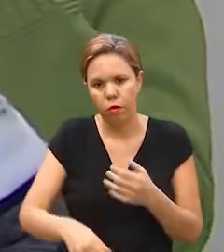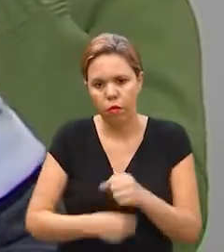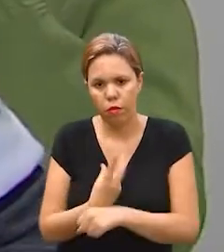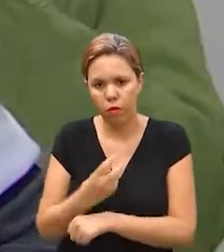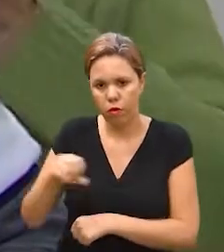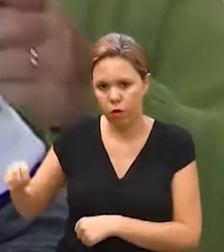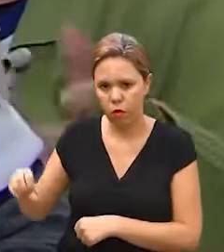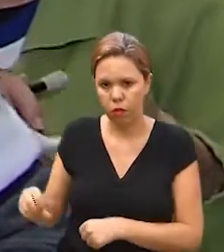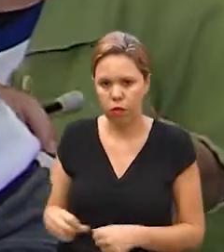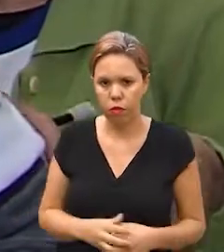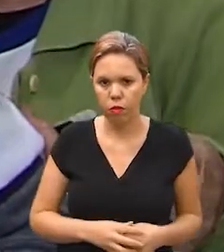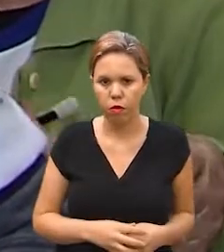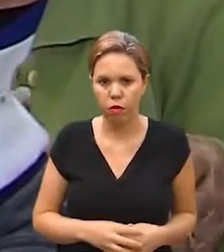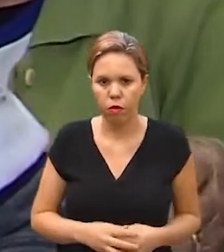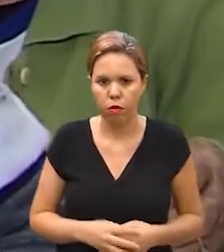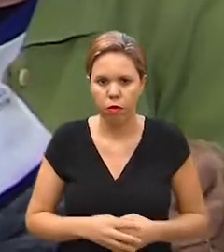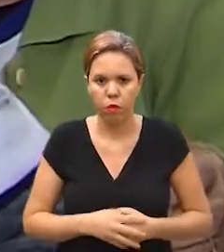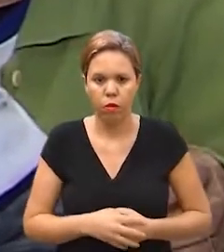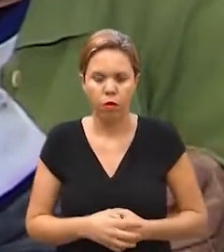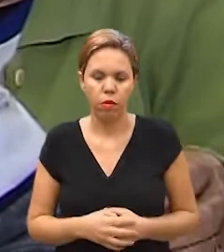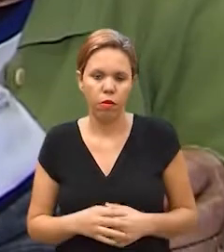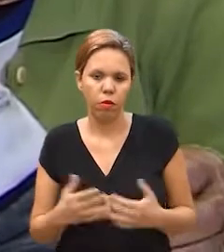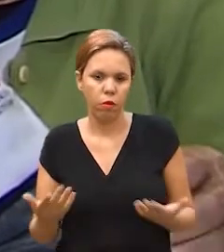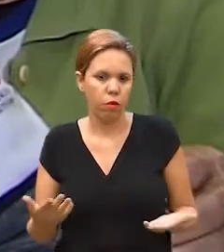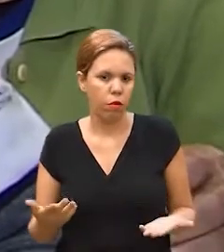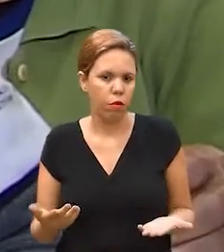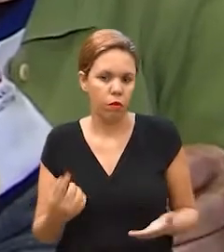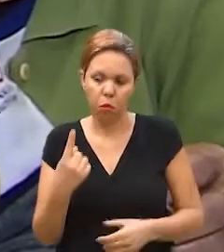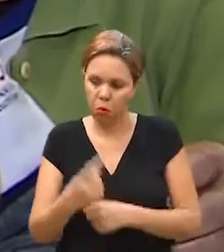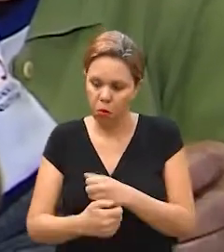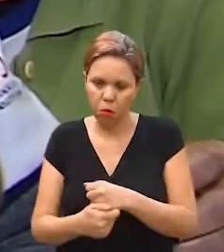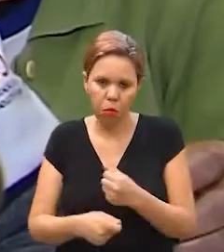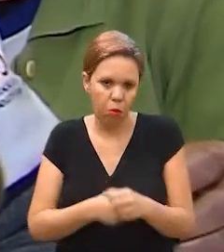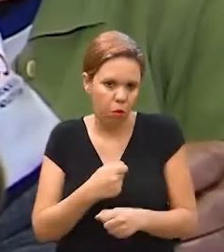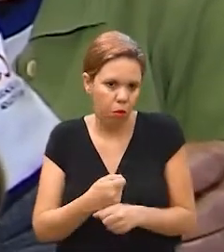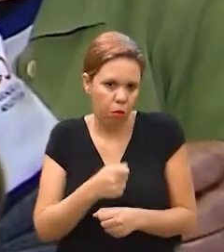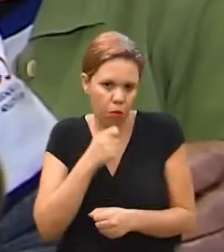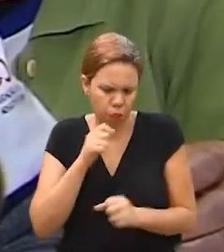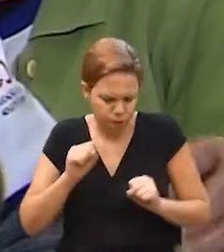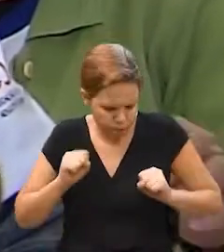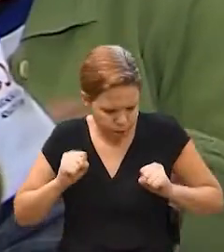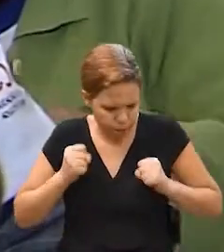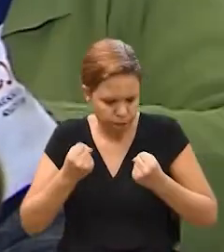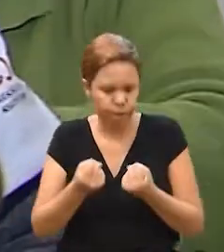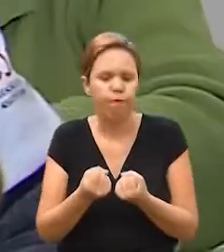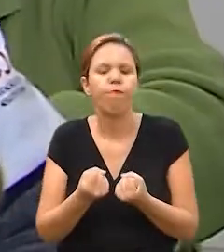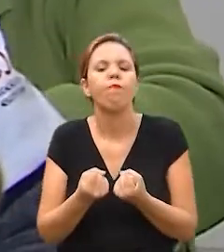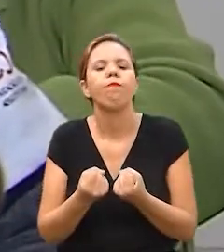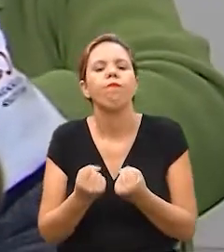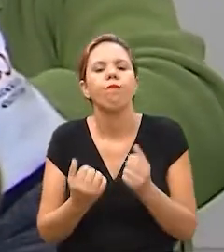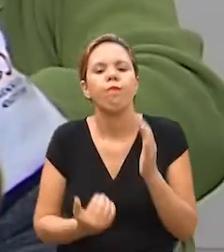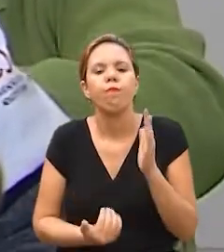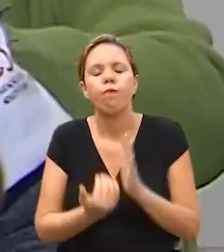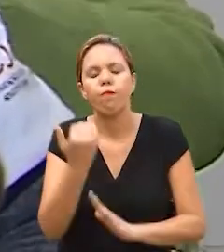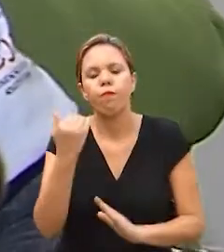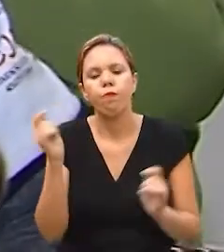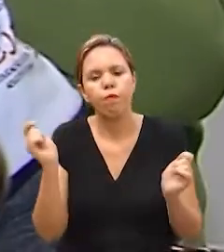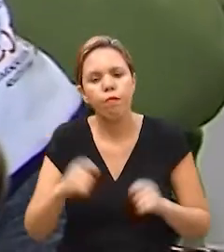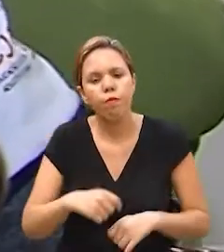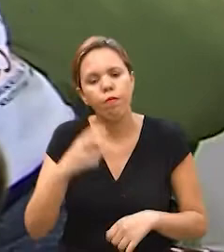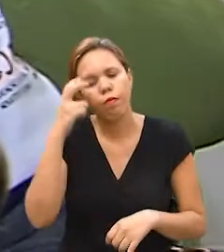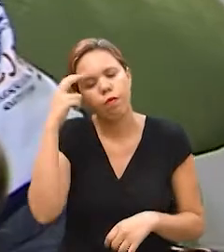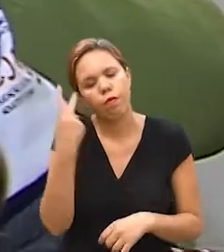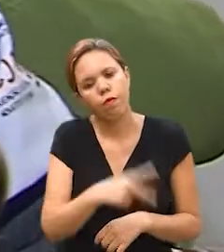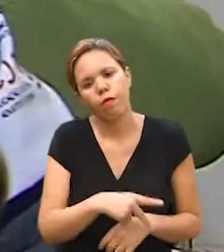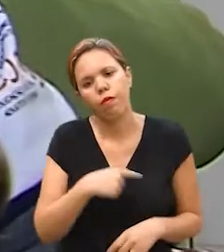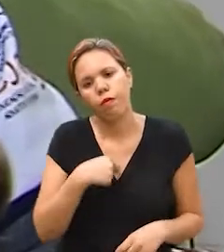em 2019. Ou seja, não levou nem um ano, mas teve uma força de vontade que foi acima das condições